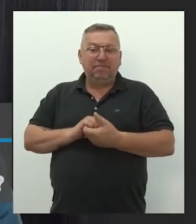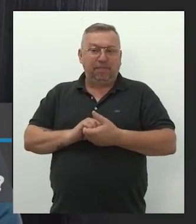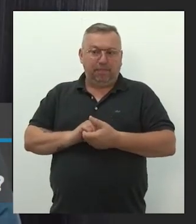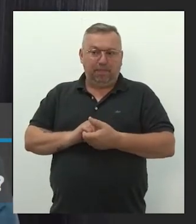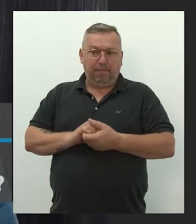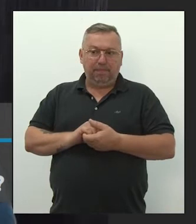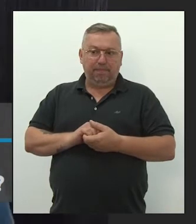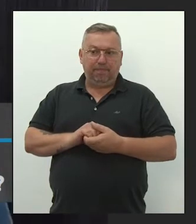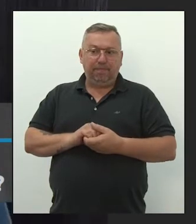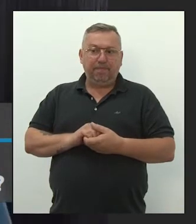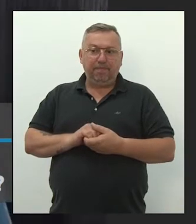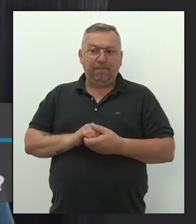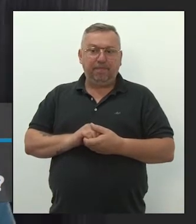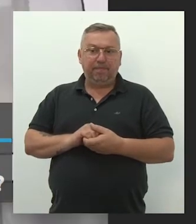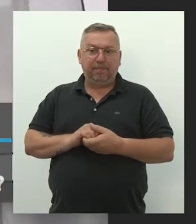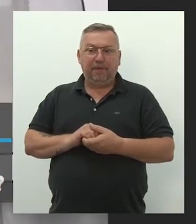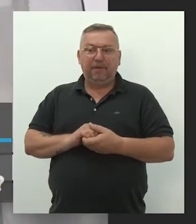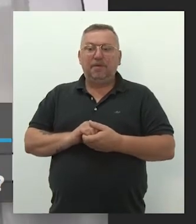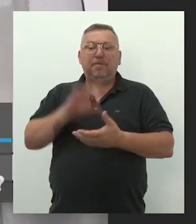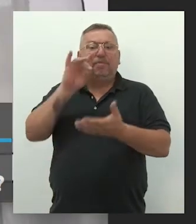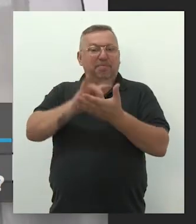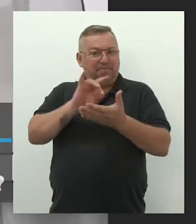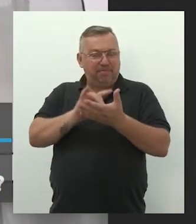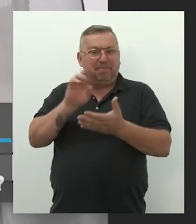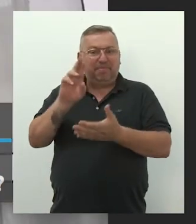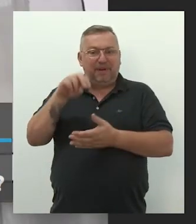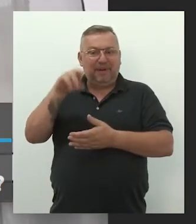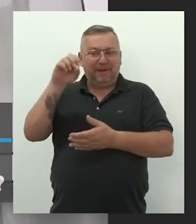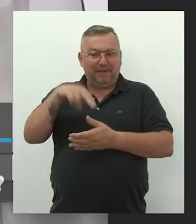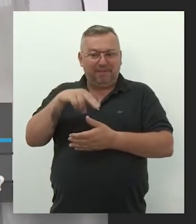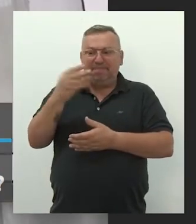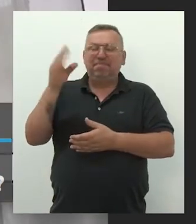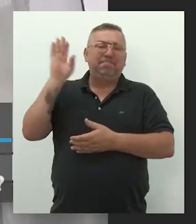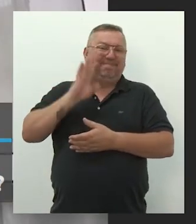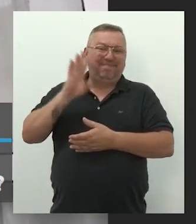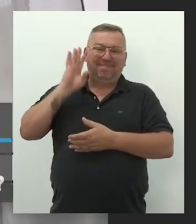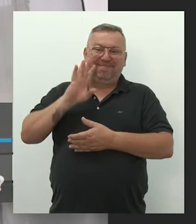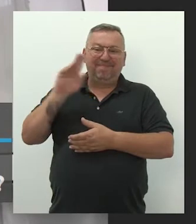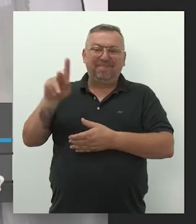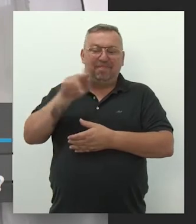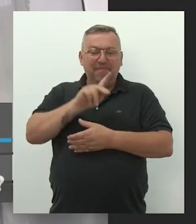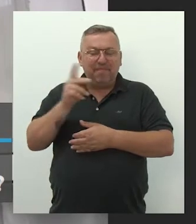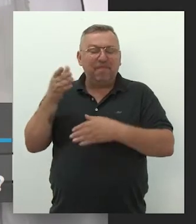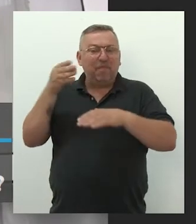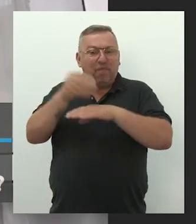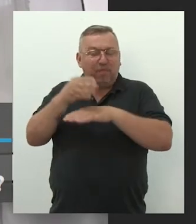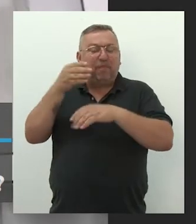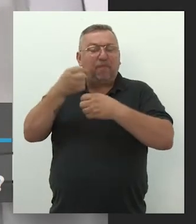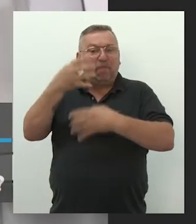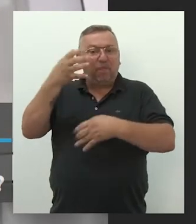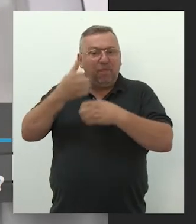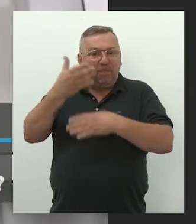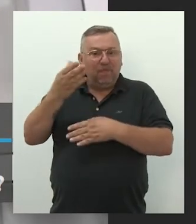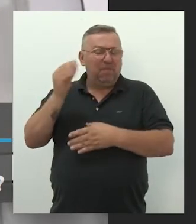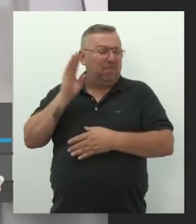Não é isso, Carol? É isso mesmo, Renan. É muito legal a contribuição de vocês sempre no chat,